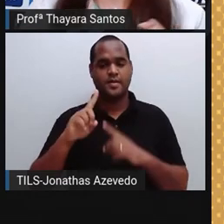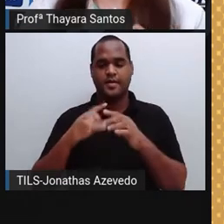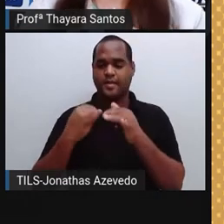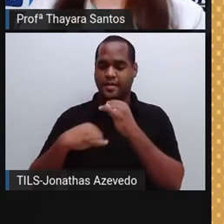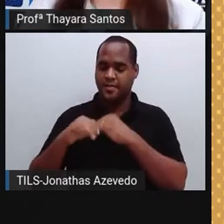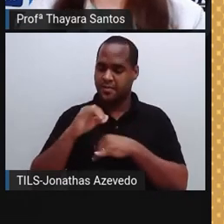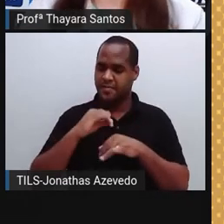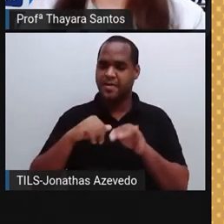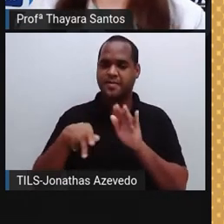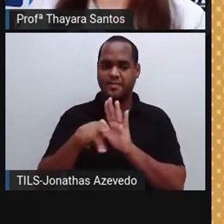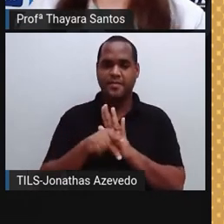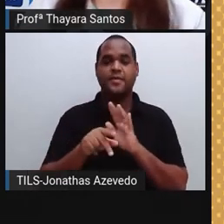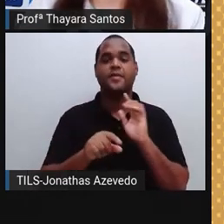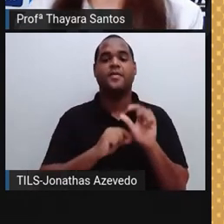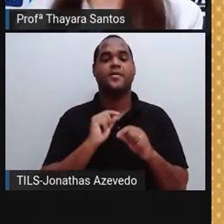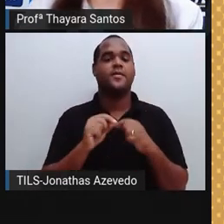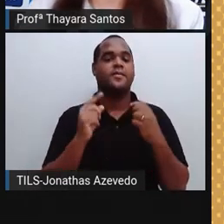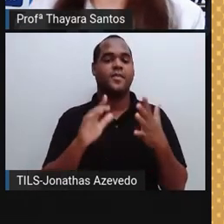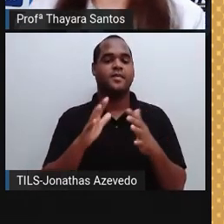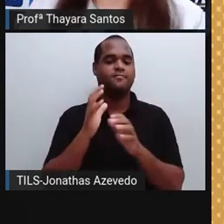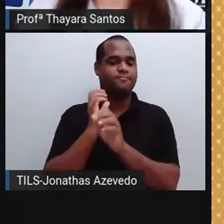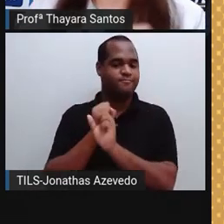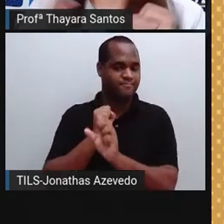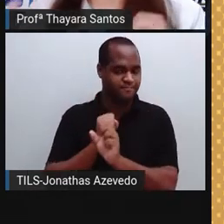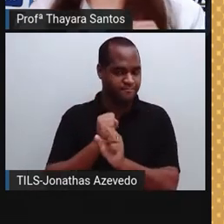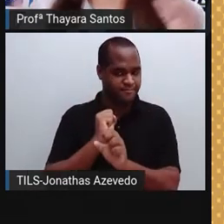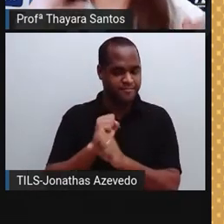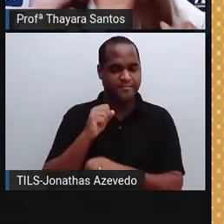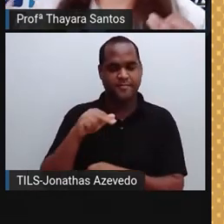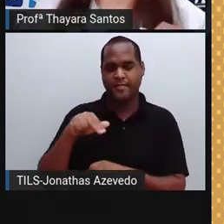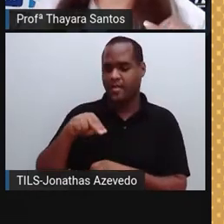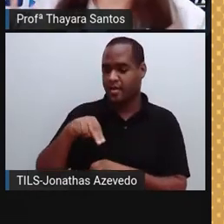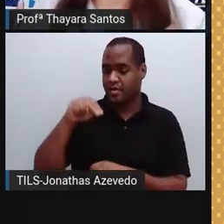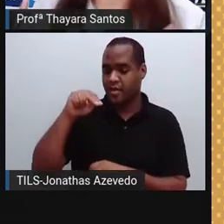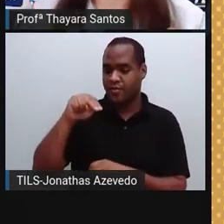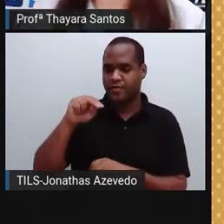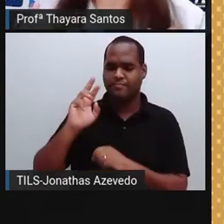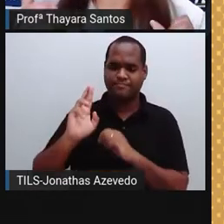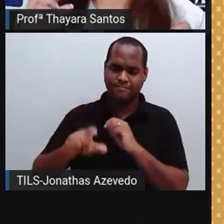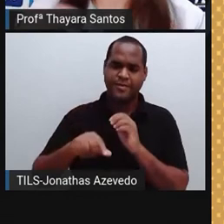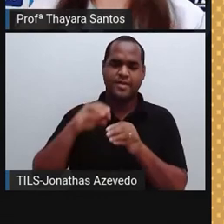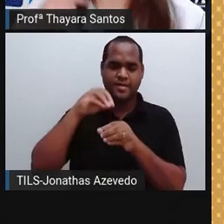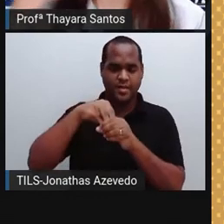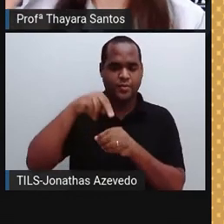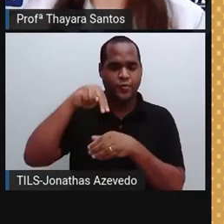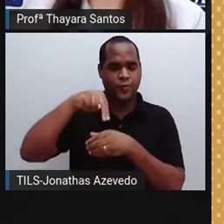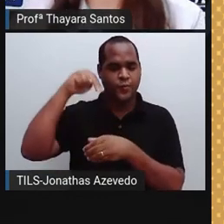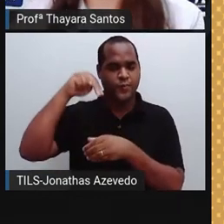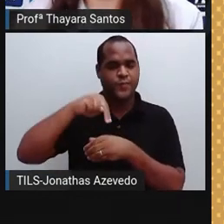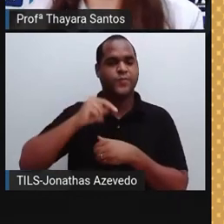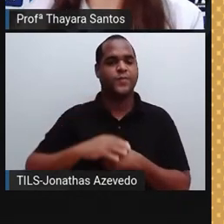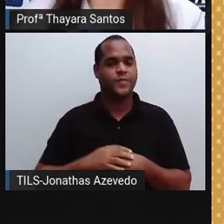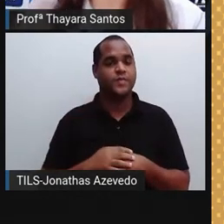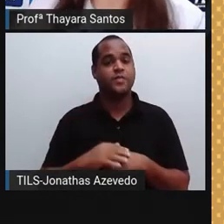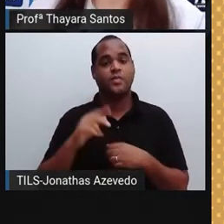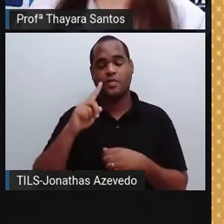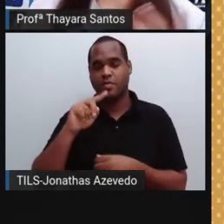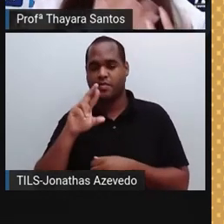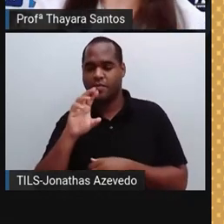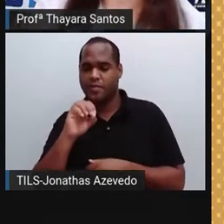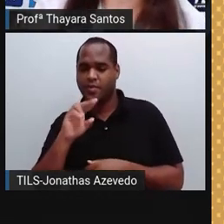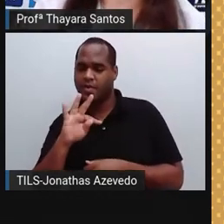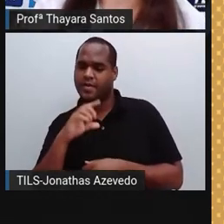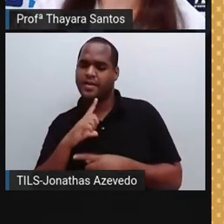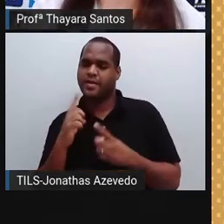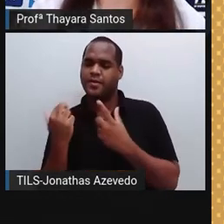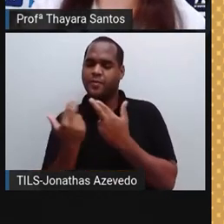e eles têm quantidade de nêutrons diferentes no núcleo. Então, eles têm quantidade de próton igual,